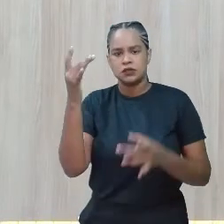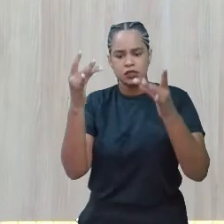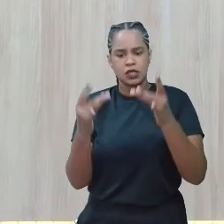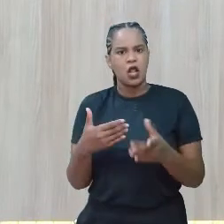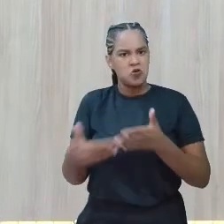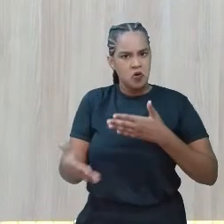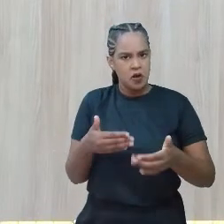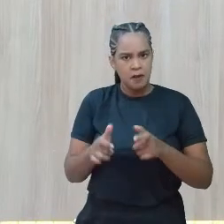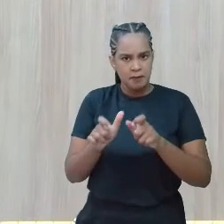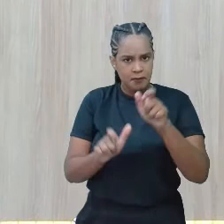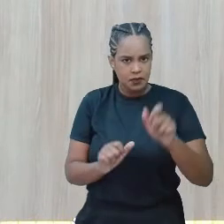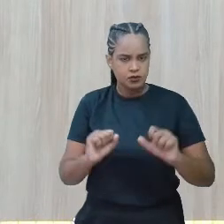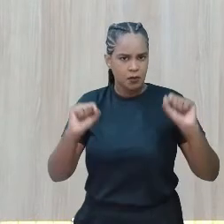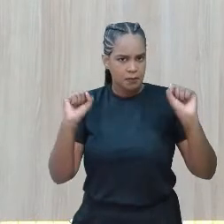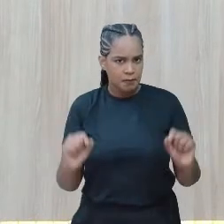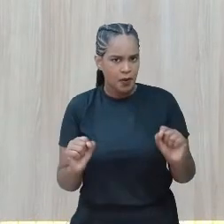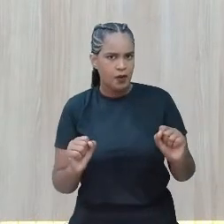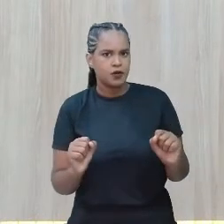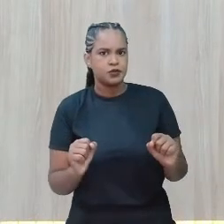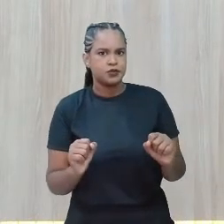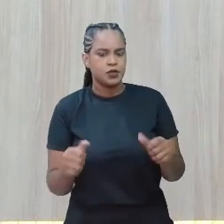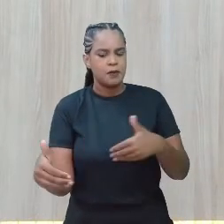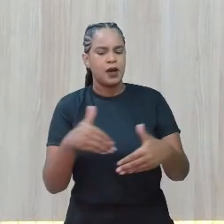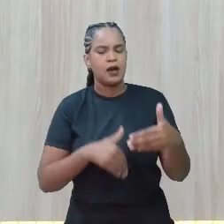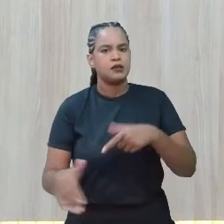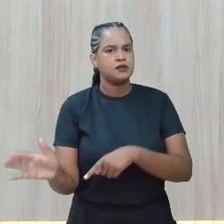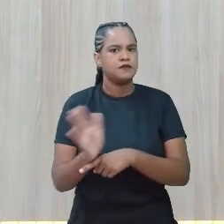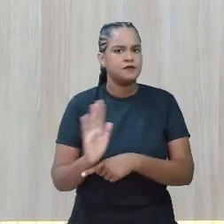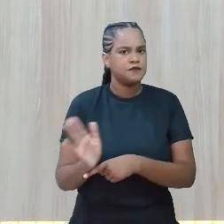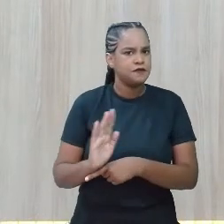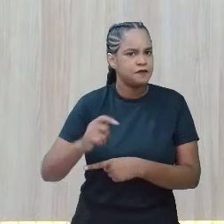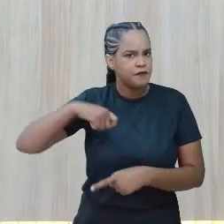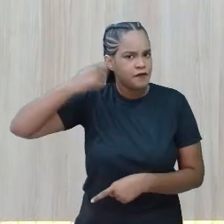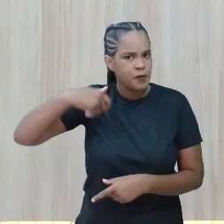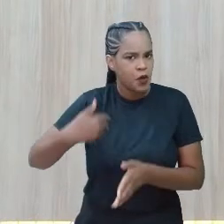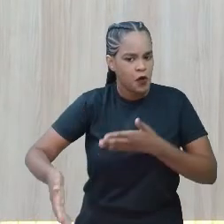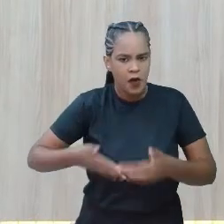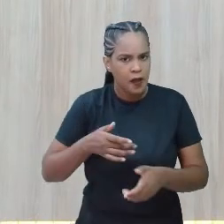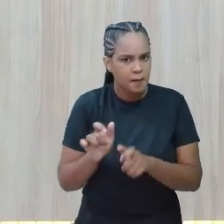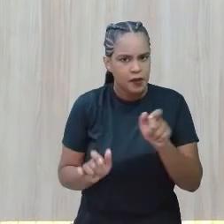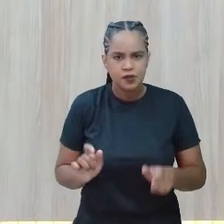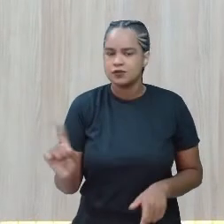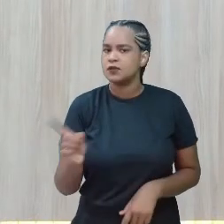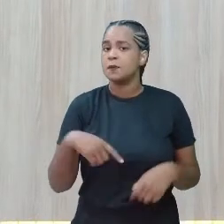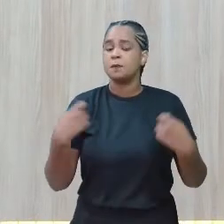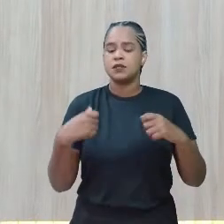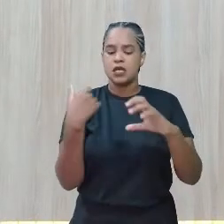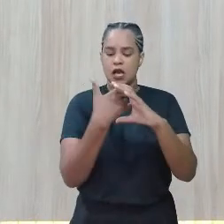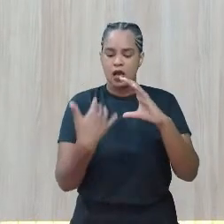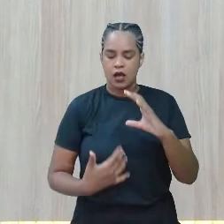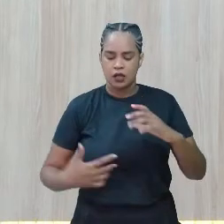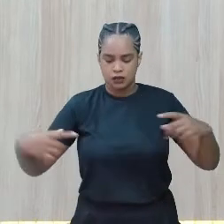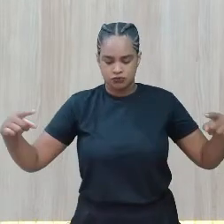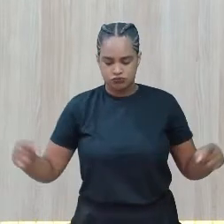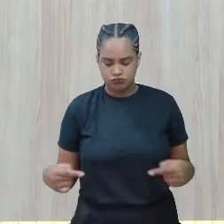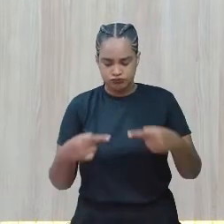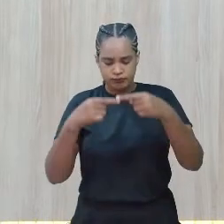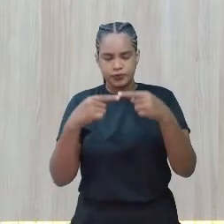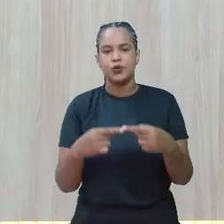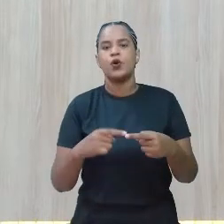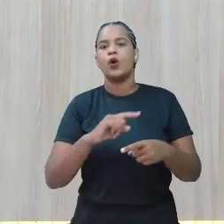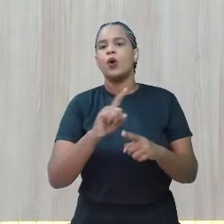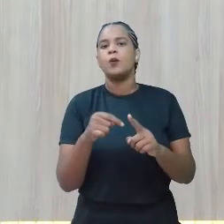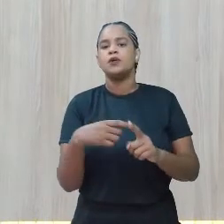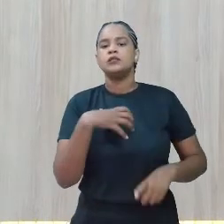pessoa que pode ser um personagem de um determinado filme. Tem que ser pessoas com aquelas características que vai se